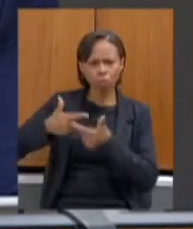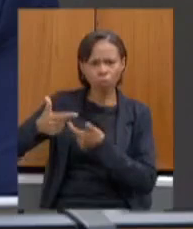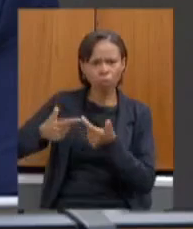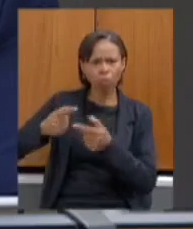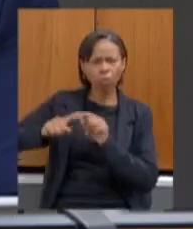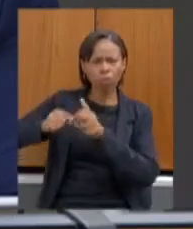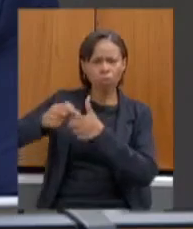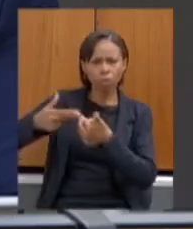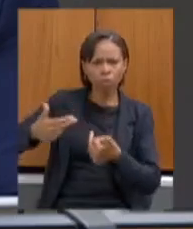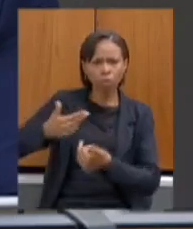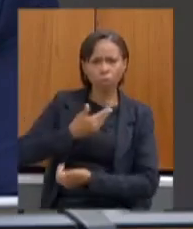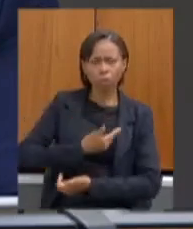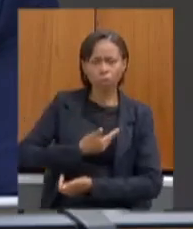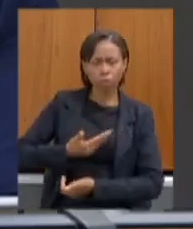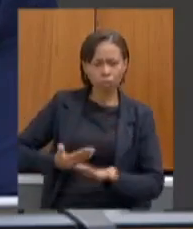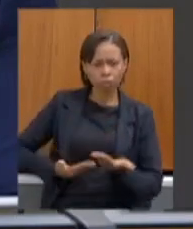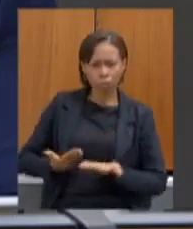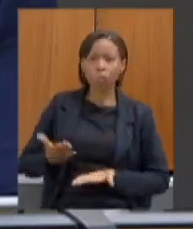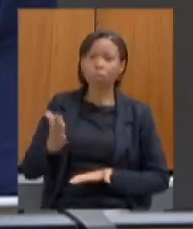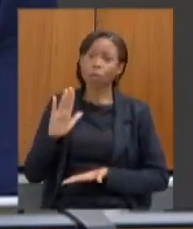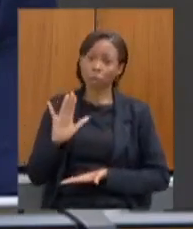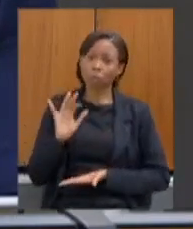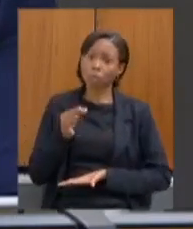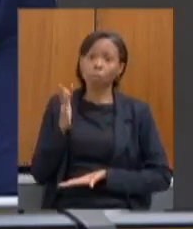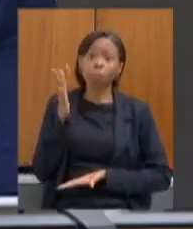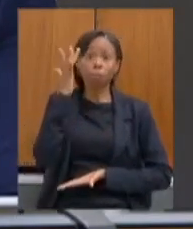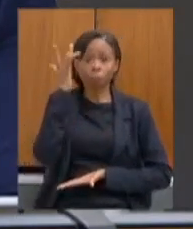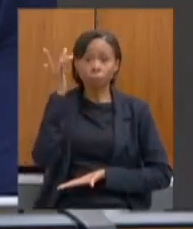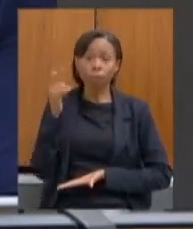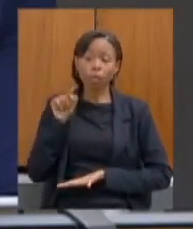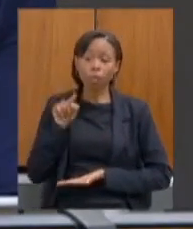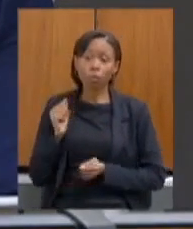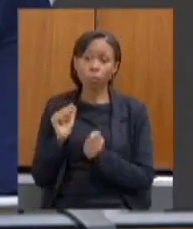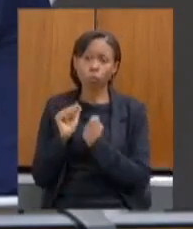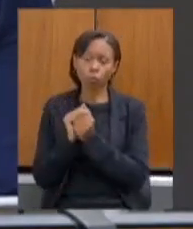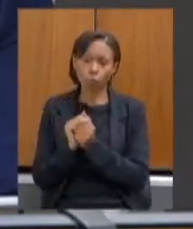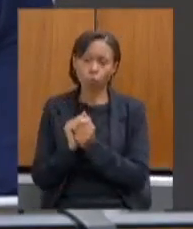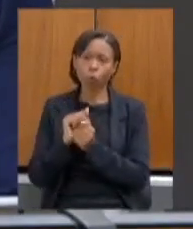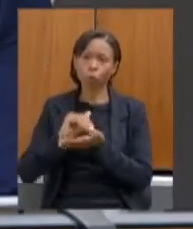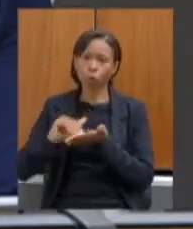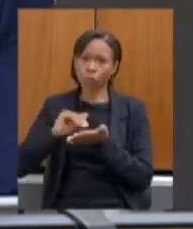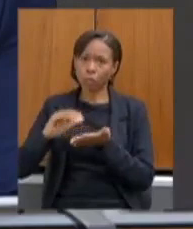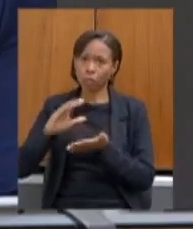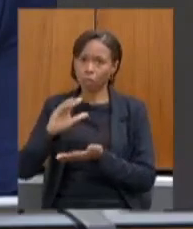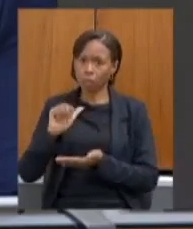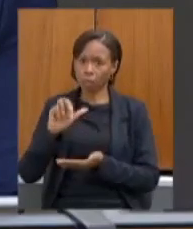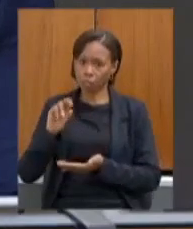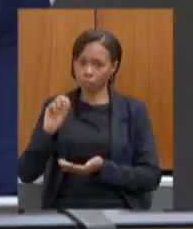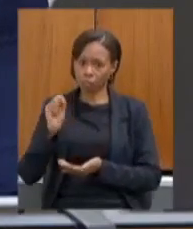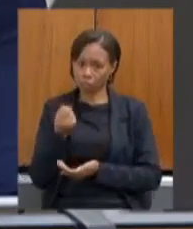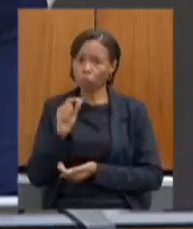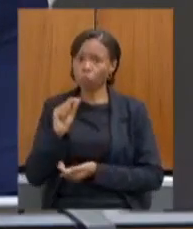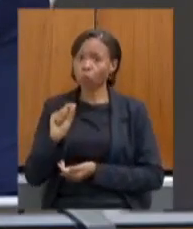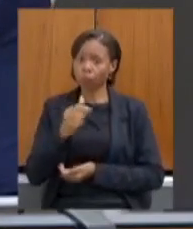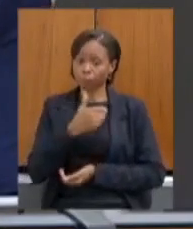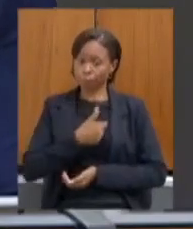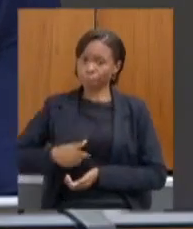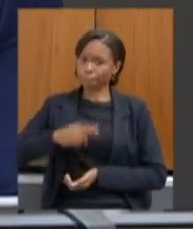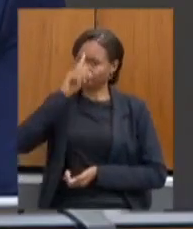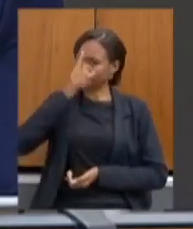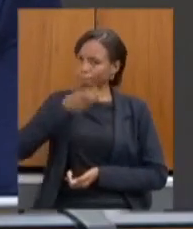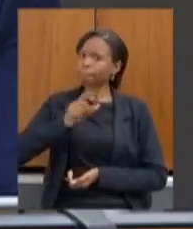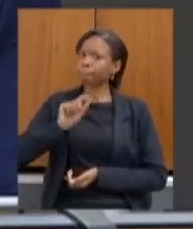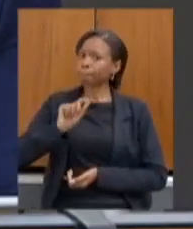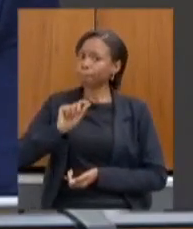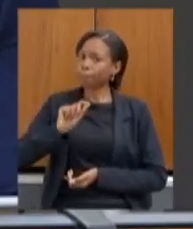estará amanhã com o nosso secretário Carlos Eduardo e de que a ordem do governador a todos nós é muito clara, não podemos deixar nenhum